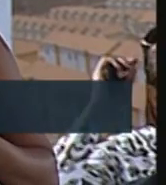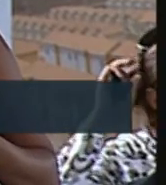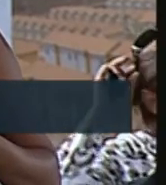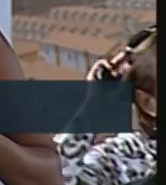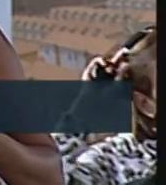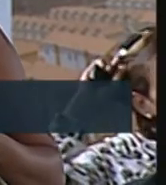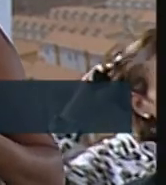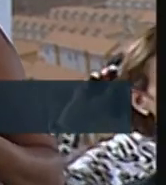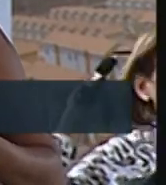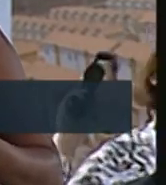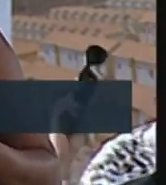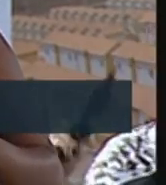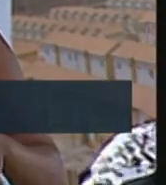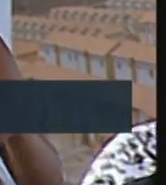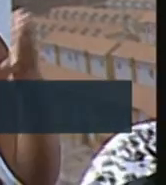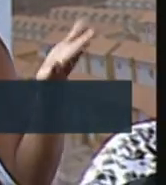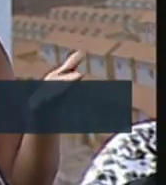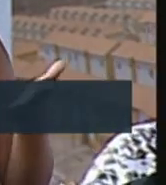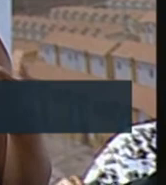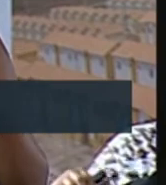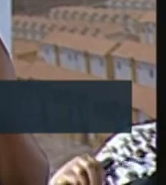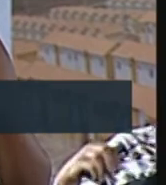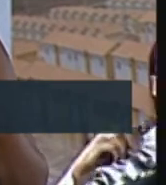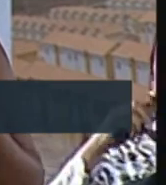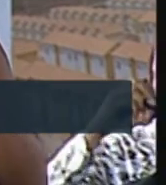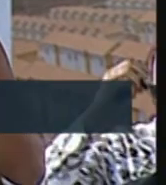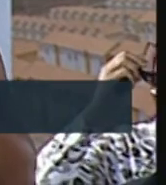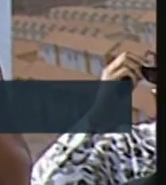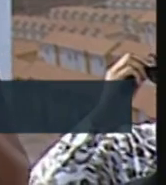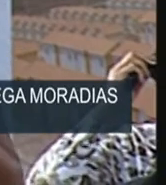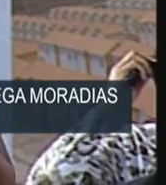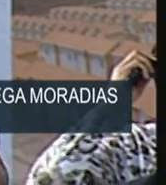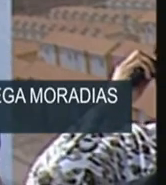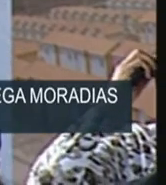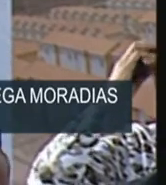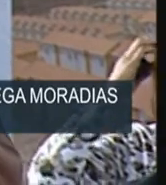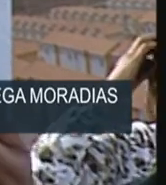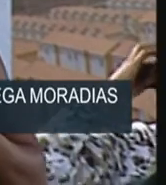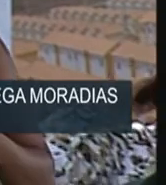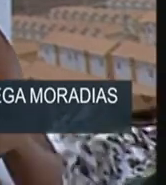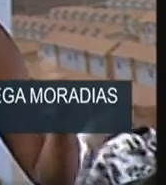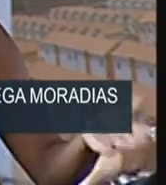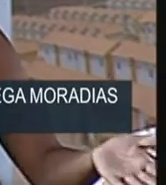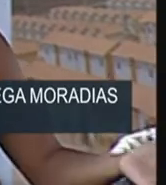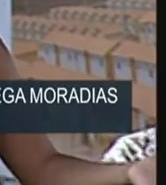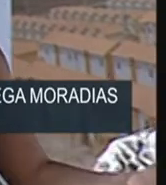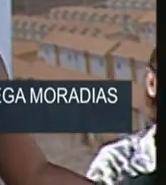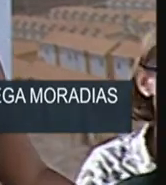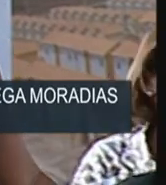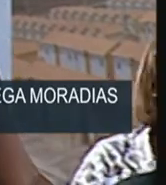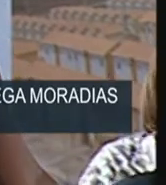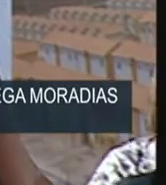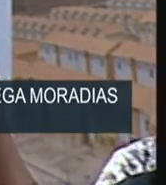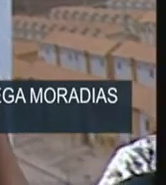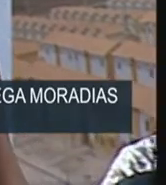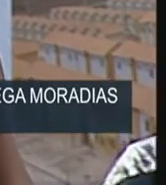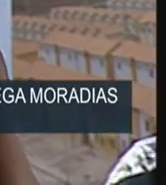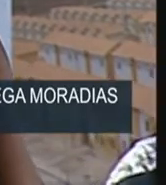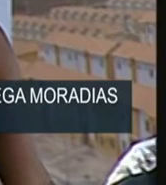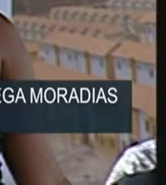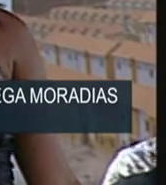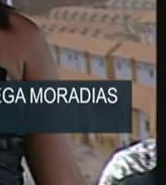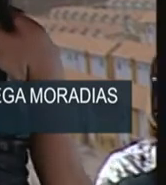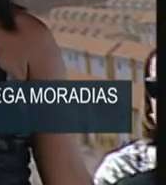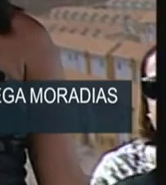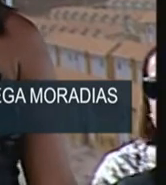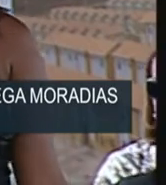casa abre o eu vou chorar é um sonho de cada pessoa